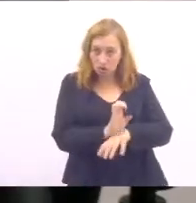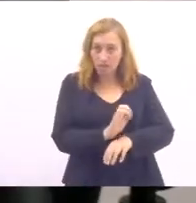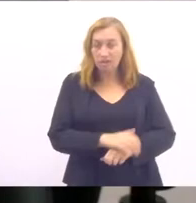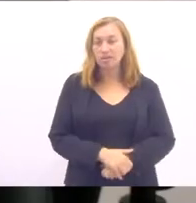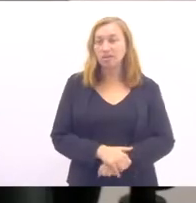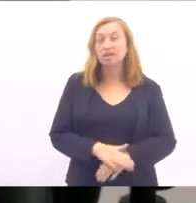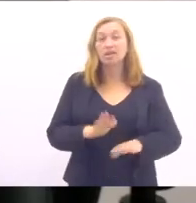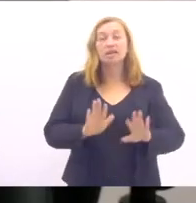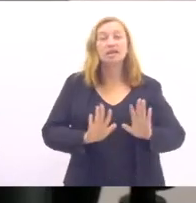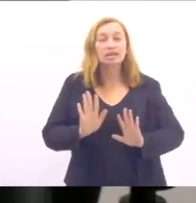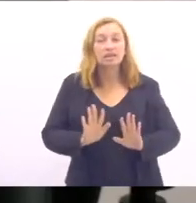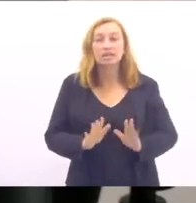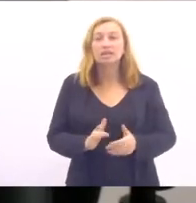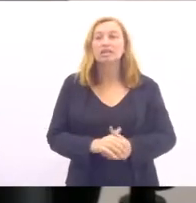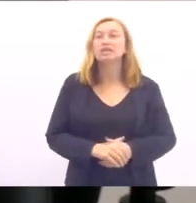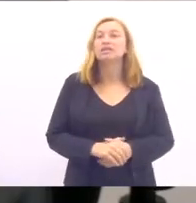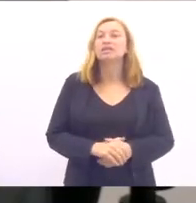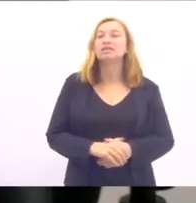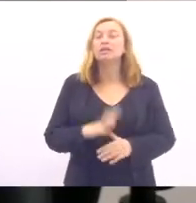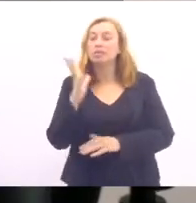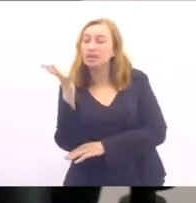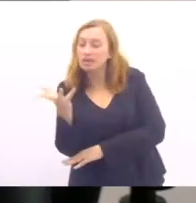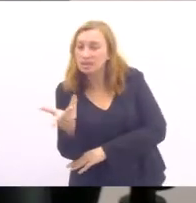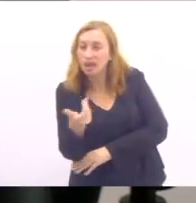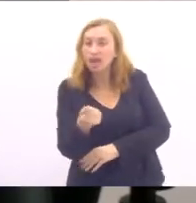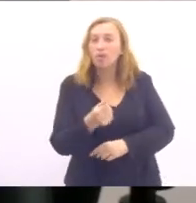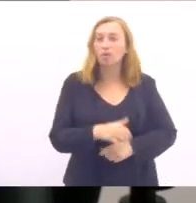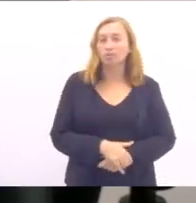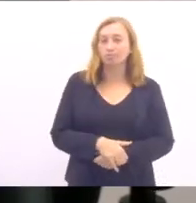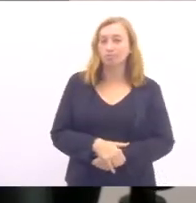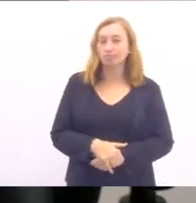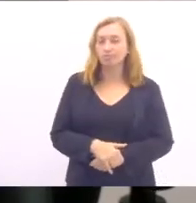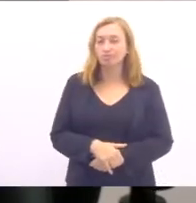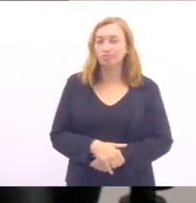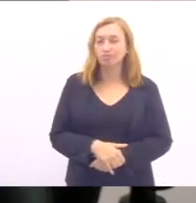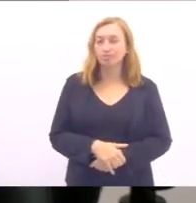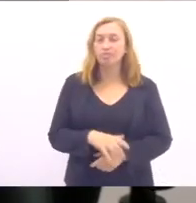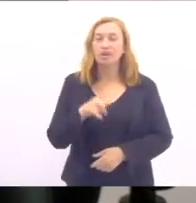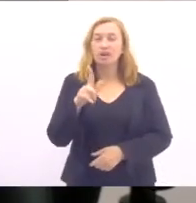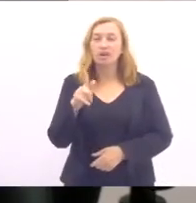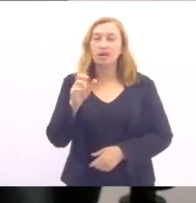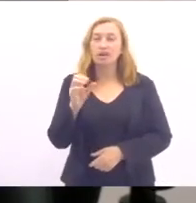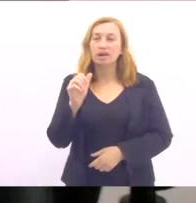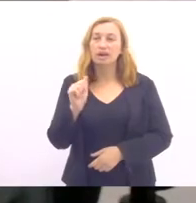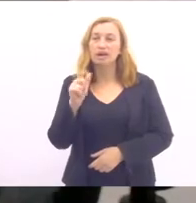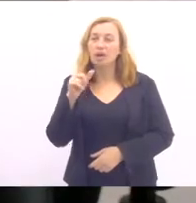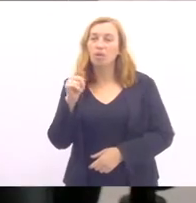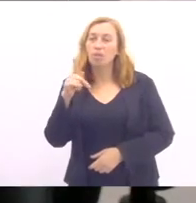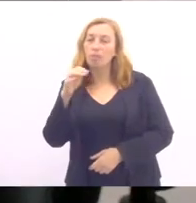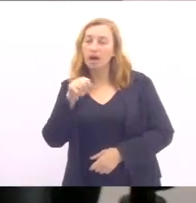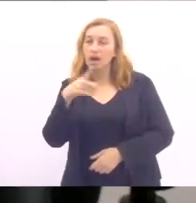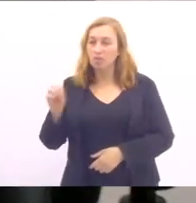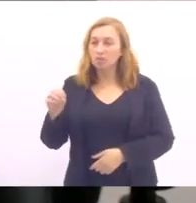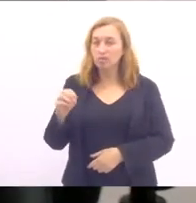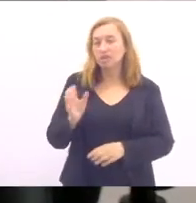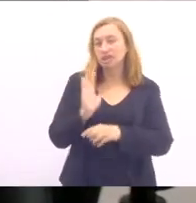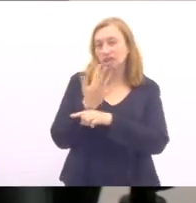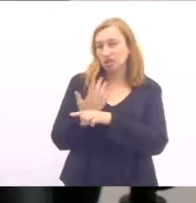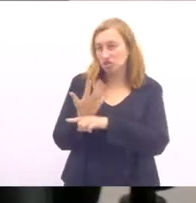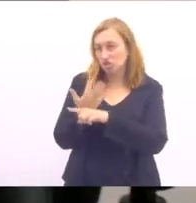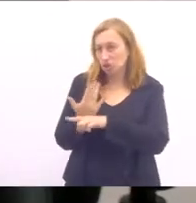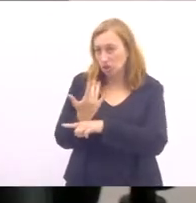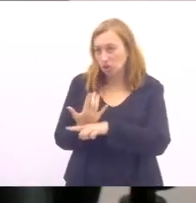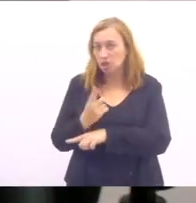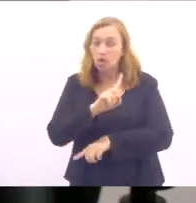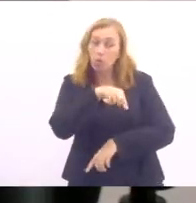estabeleceu licenciamento ambiental, um galpão em Caxias,